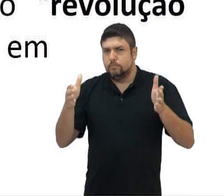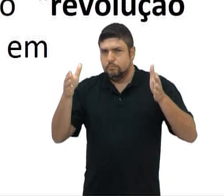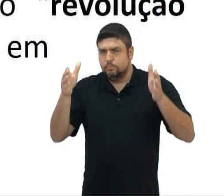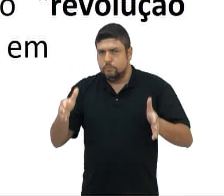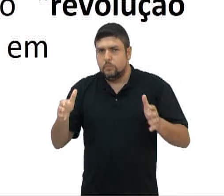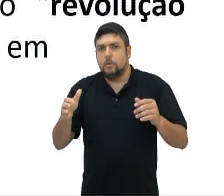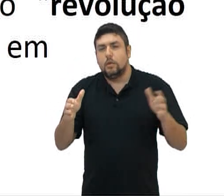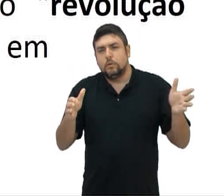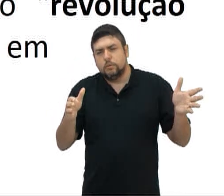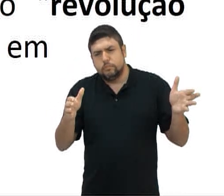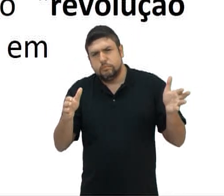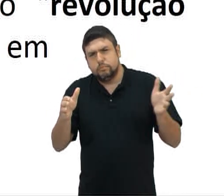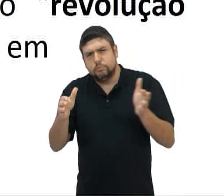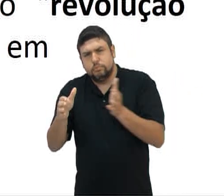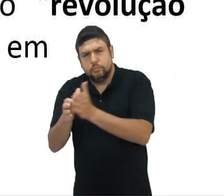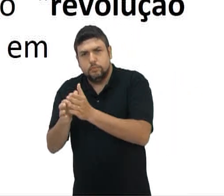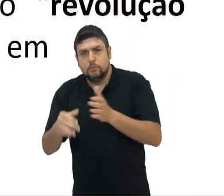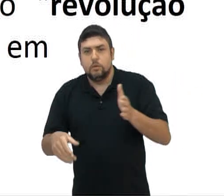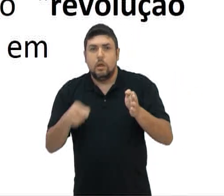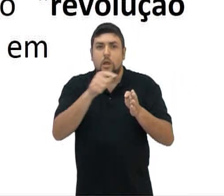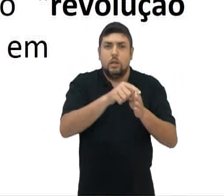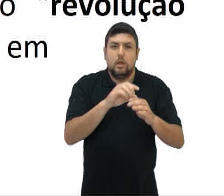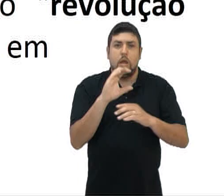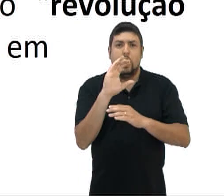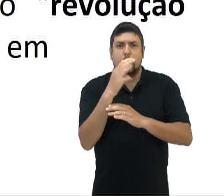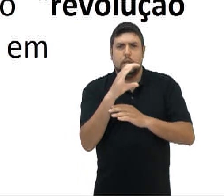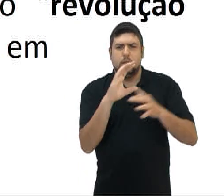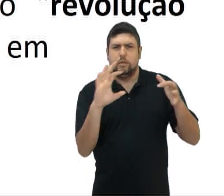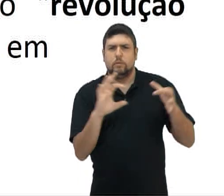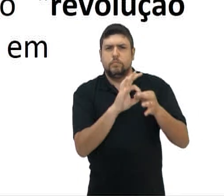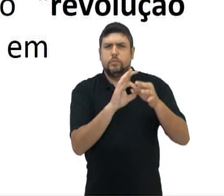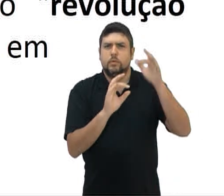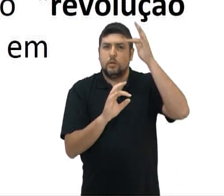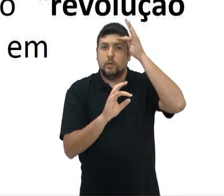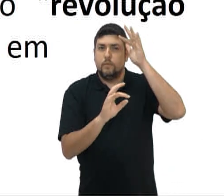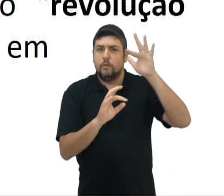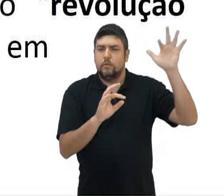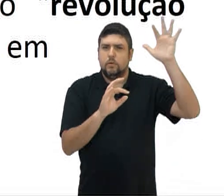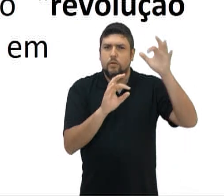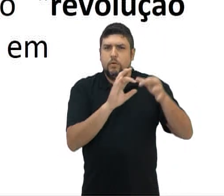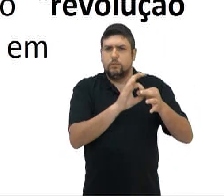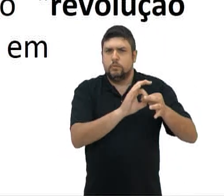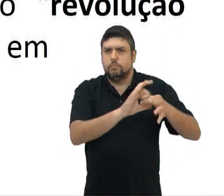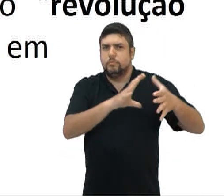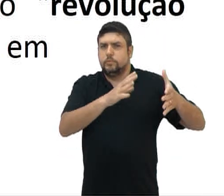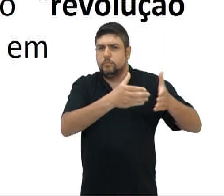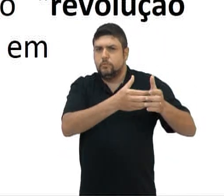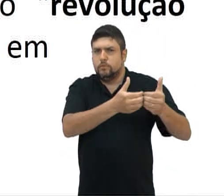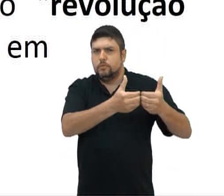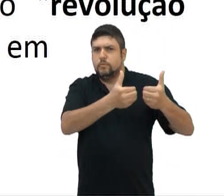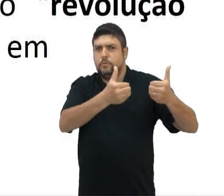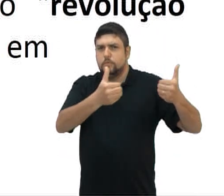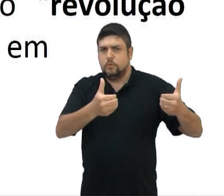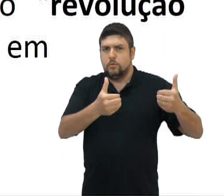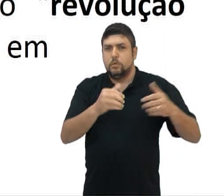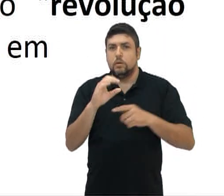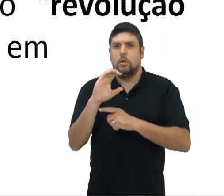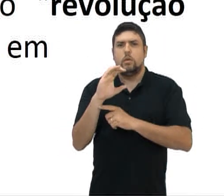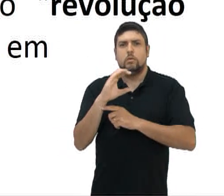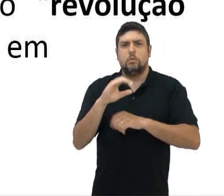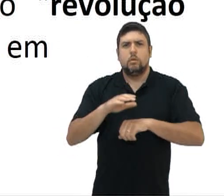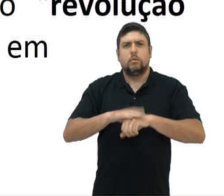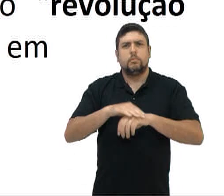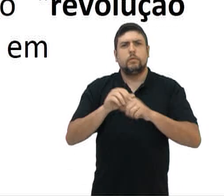a ciência que até então estava atrelada à filosofia separa-se dessa e passa a ser um conhecimento mais estruturado e prático.